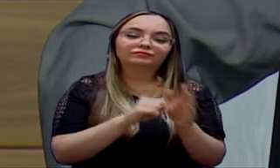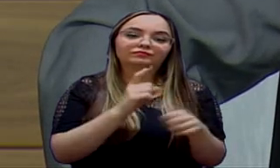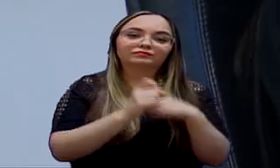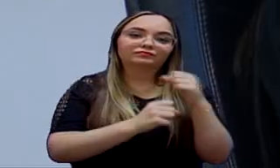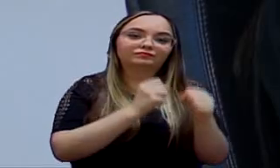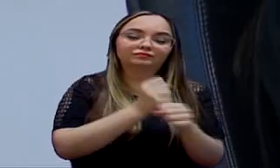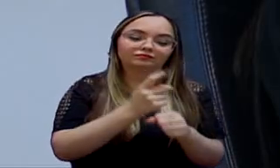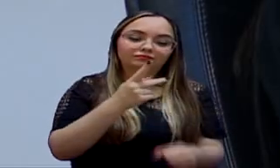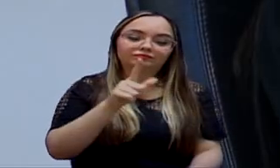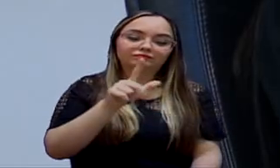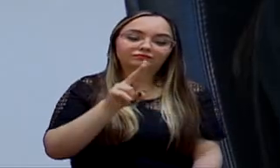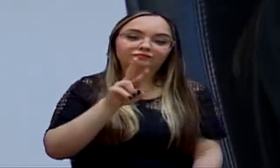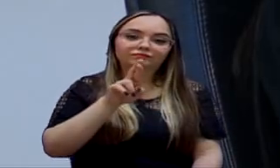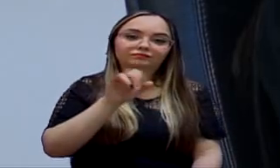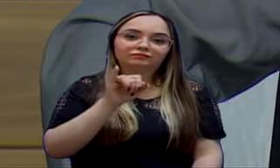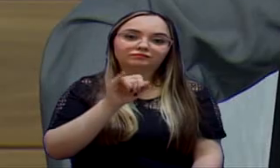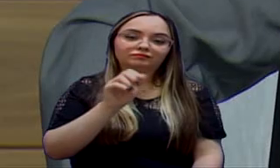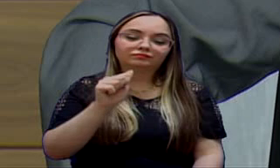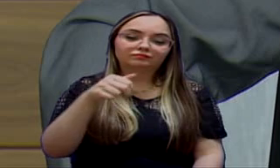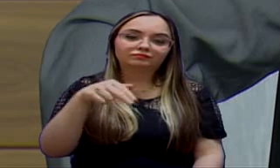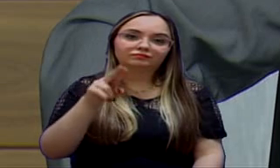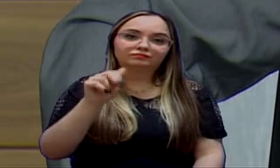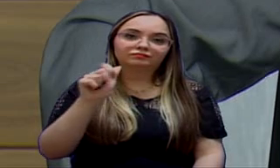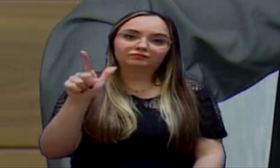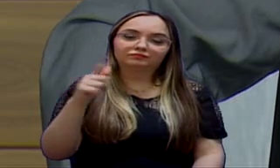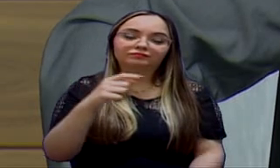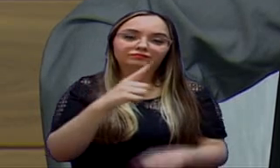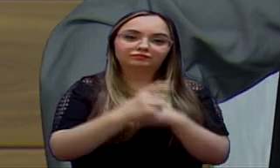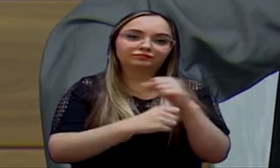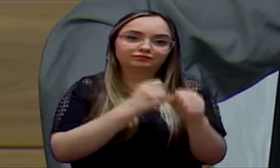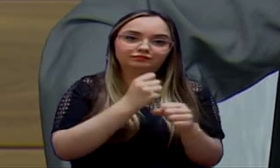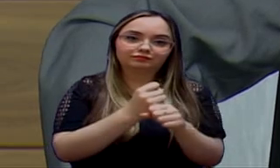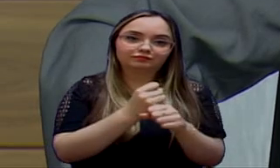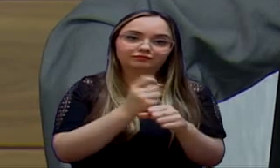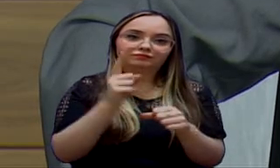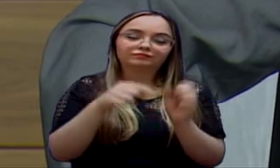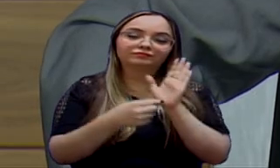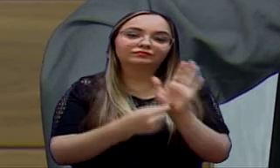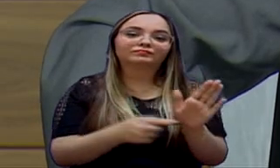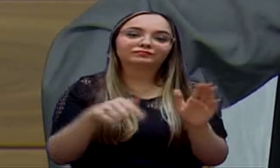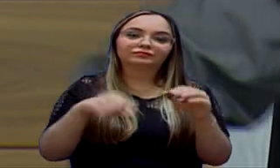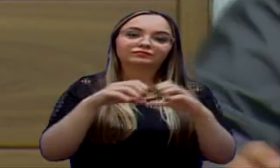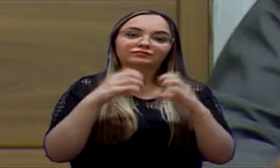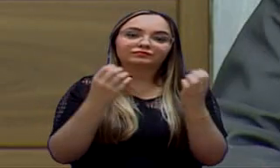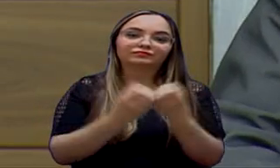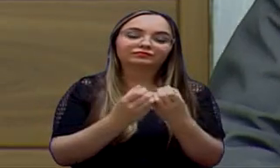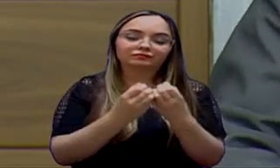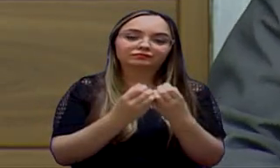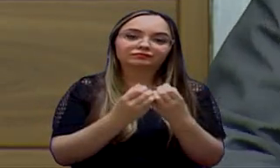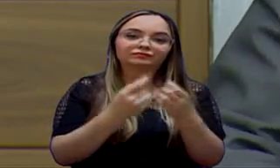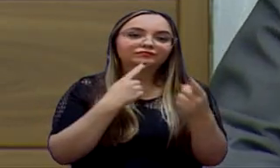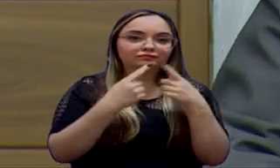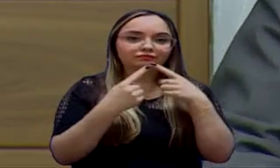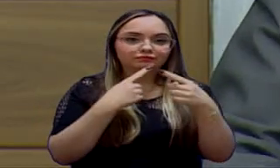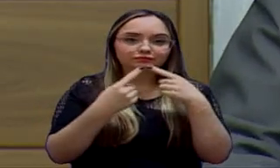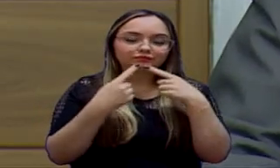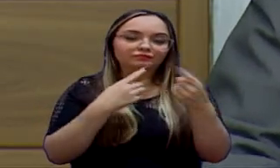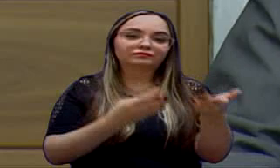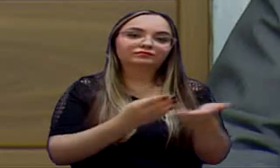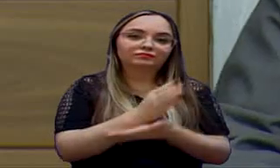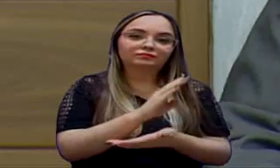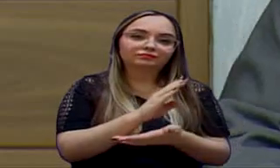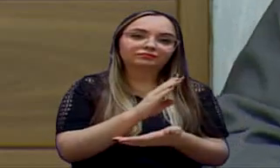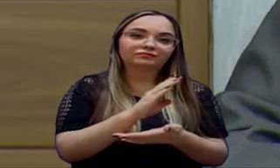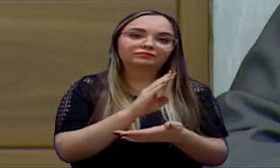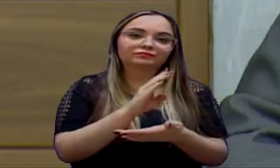do orçamento plurianual que é apresentada a câmara municipal discutida e normalmente aprovada